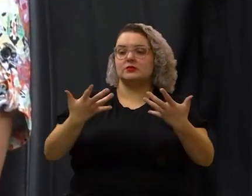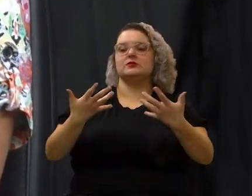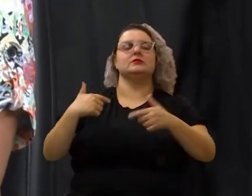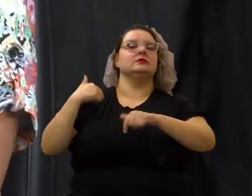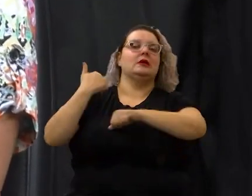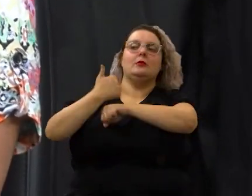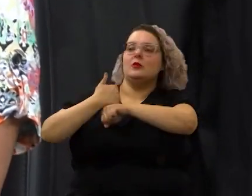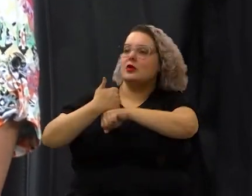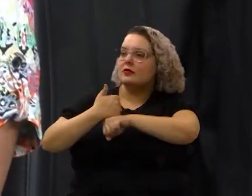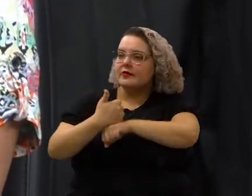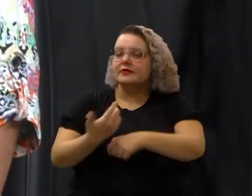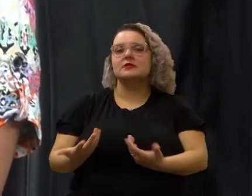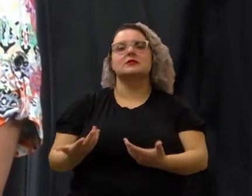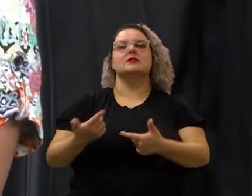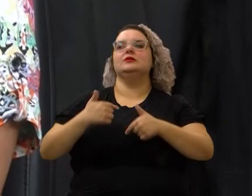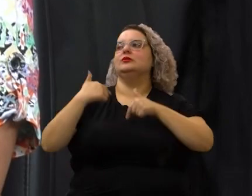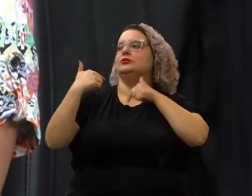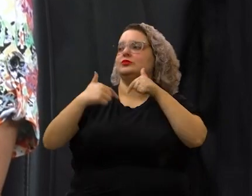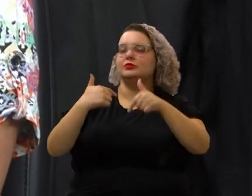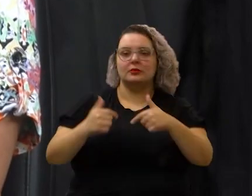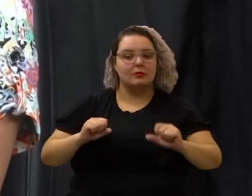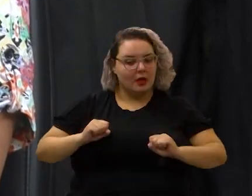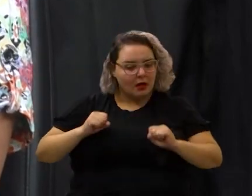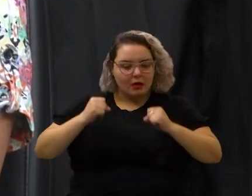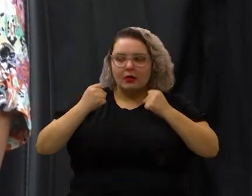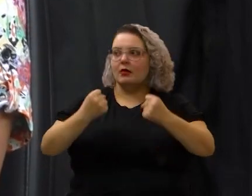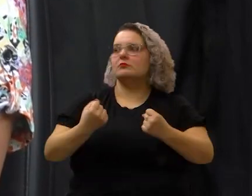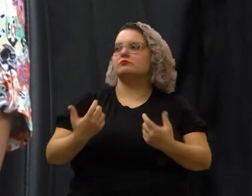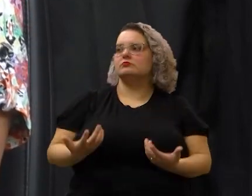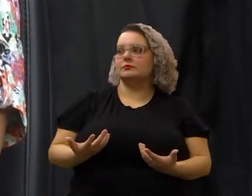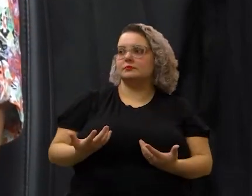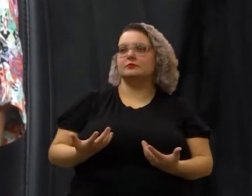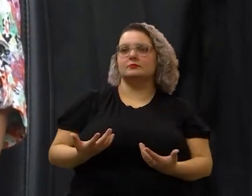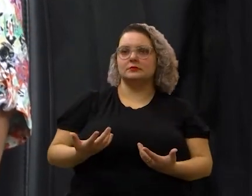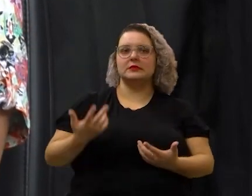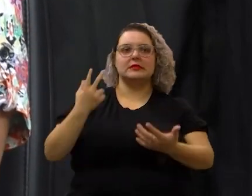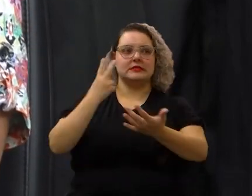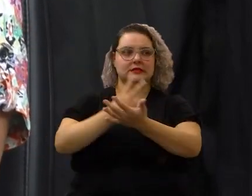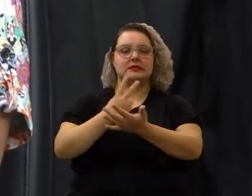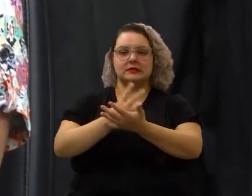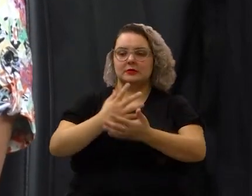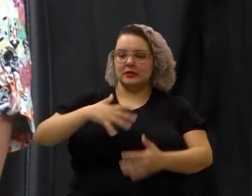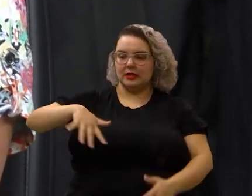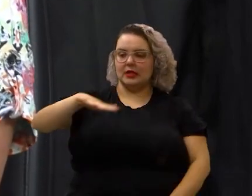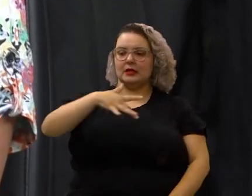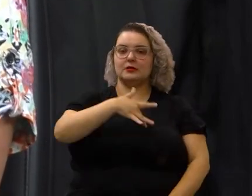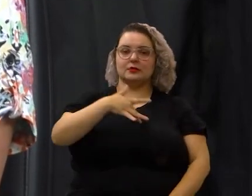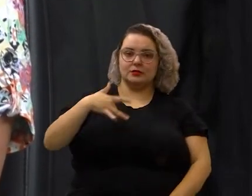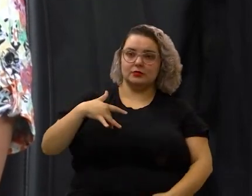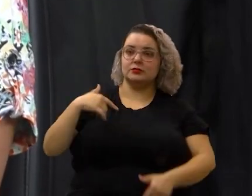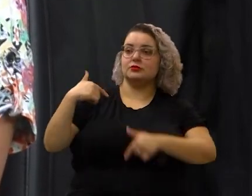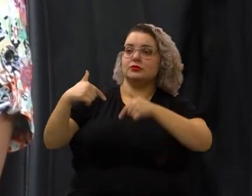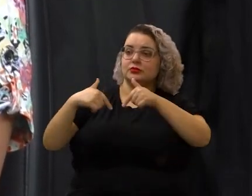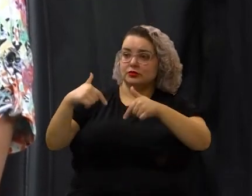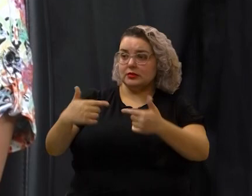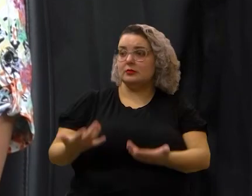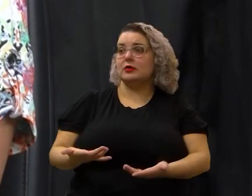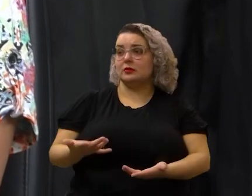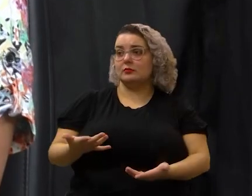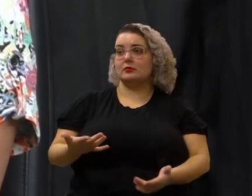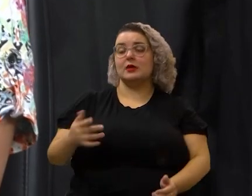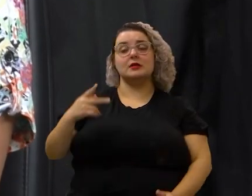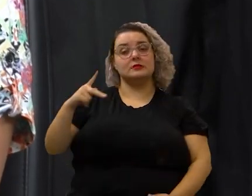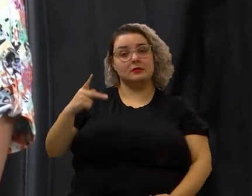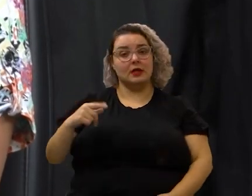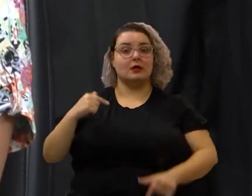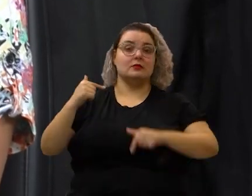carreira dela, no trabalho dela, mas sempre como ela é da área da saúde do trabalhador, mas para